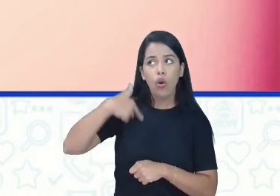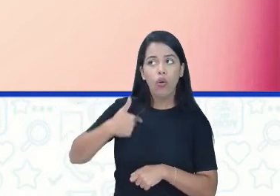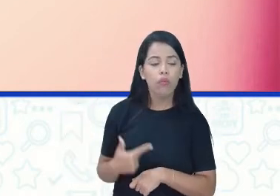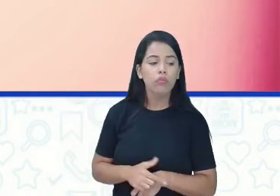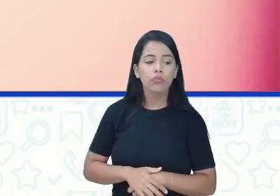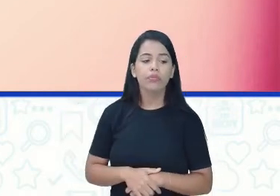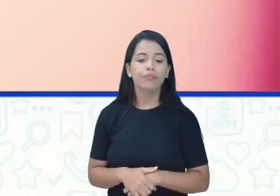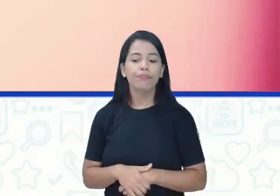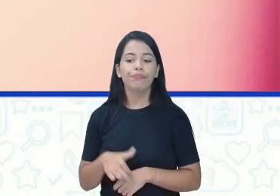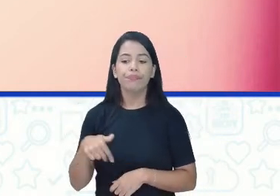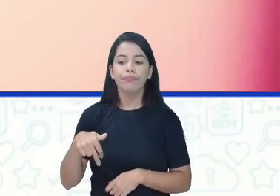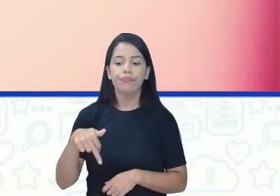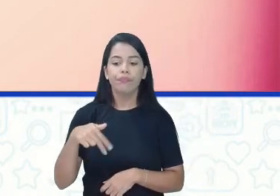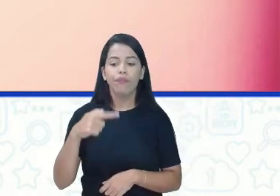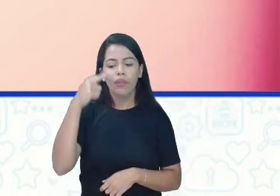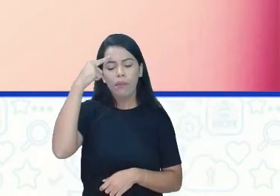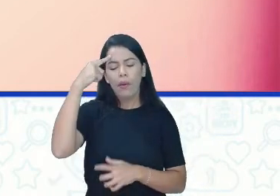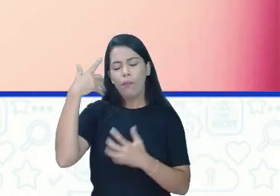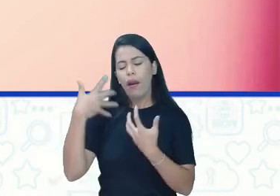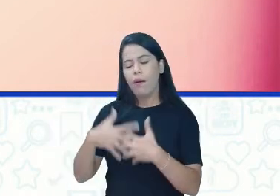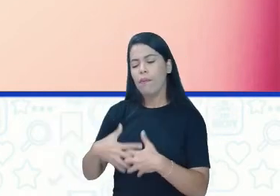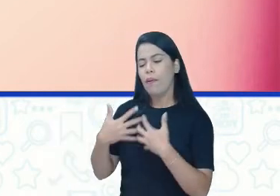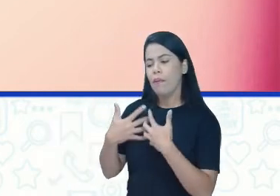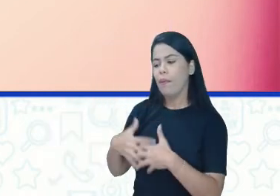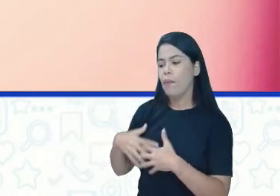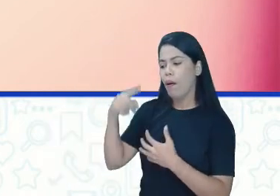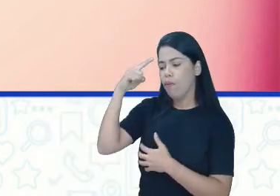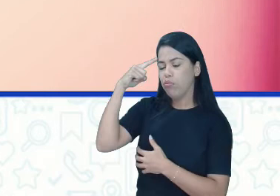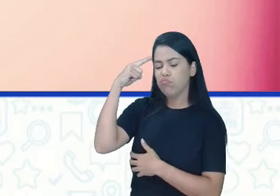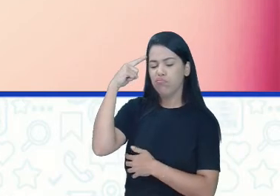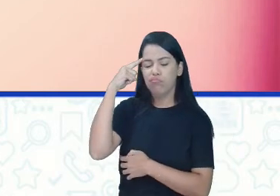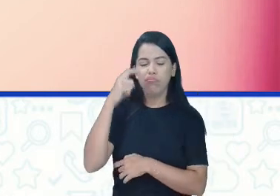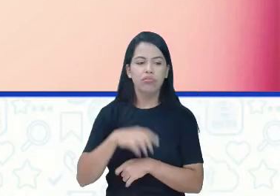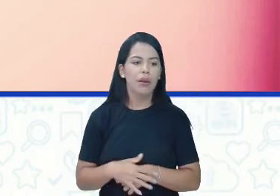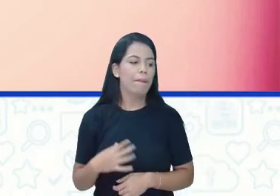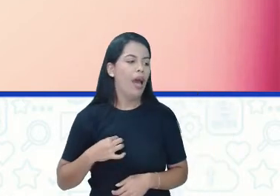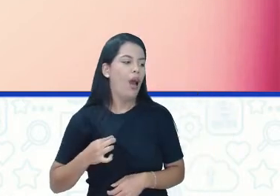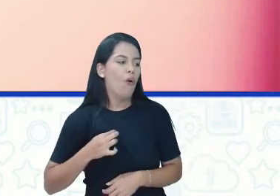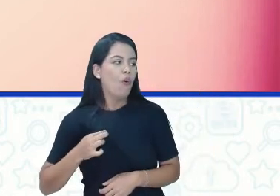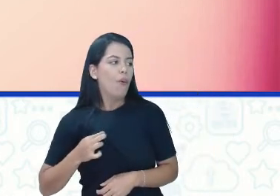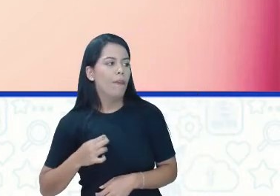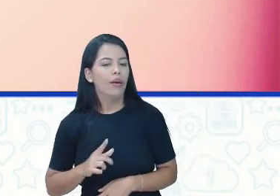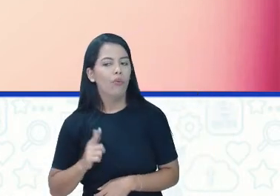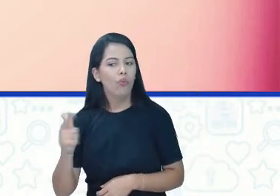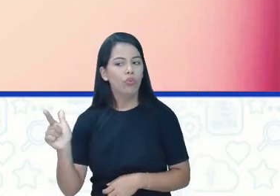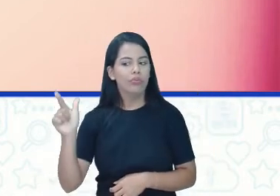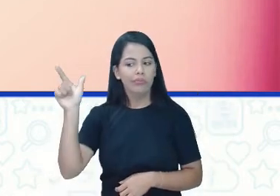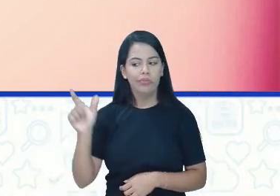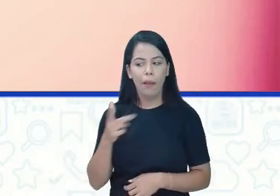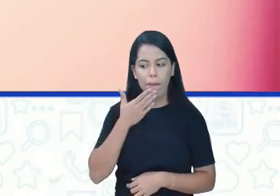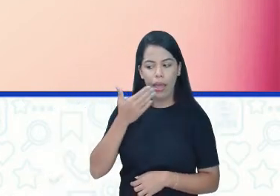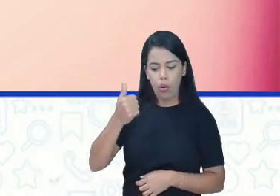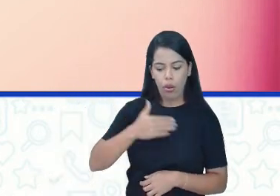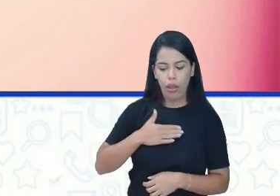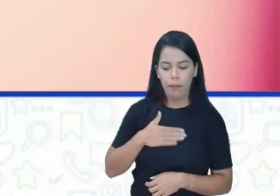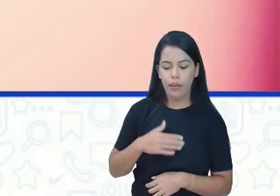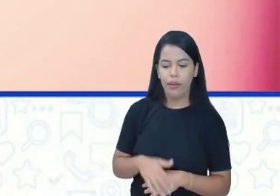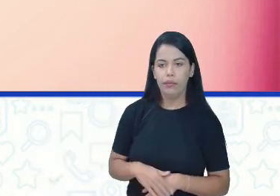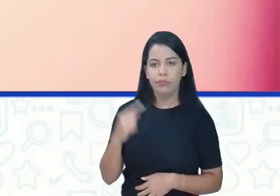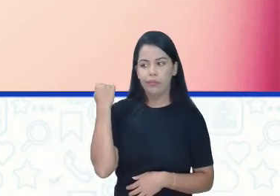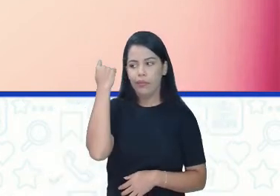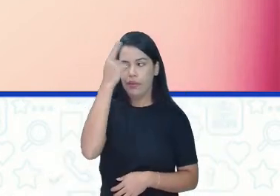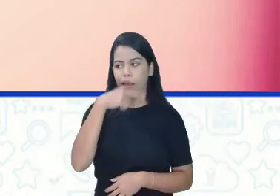algumas dezenas. O pensamento não me deixa ir avante. A roupinha melhor faz-me foscas. A cara do dono